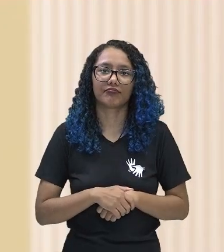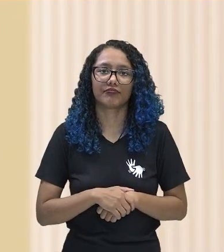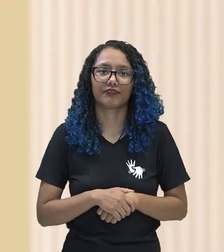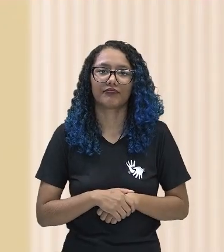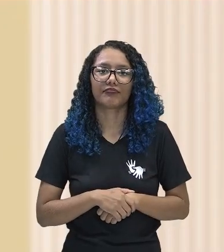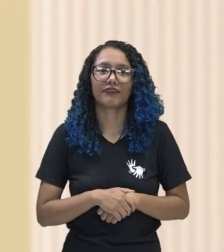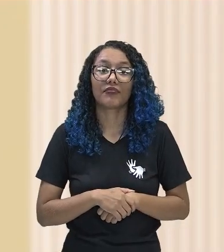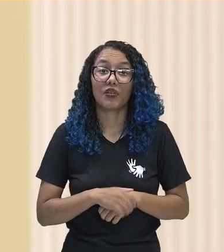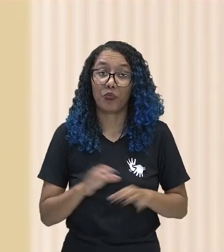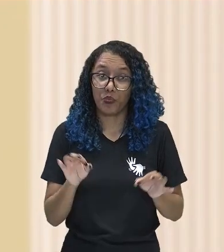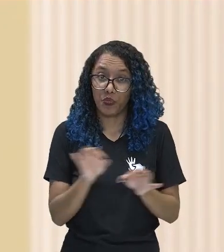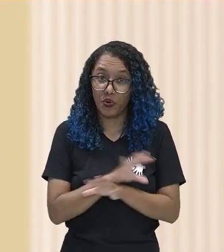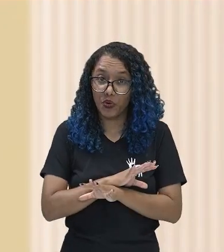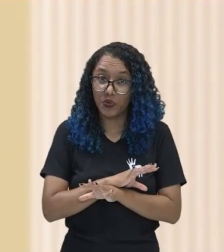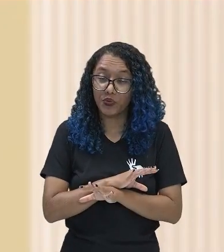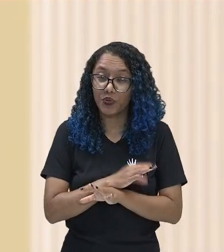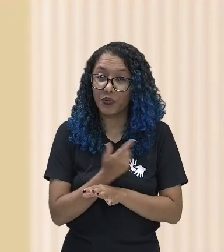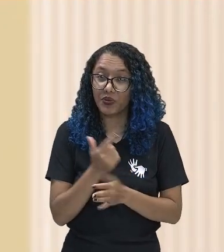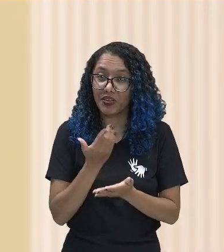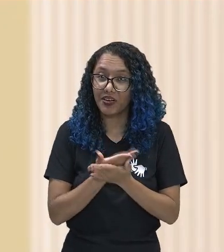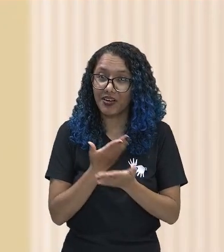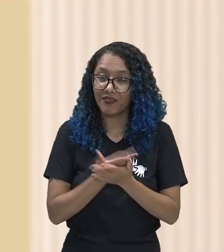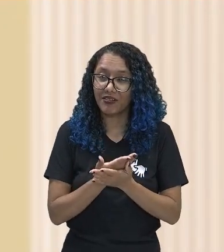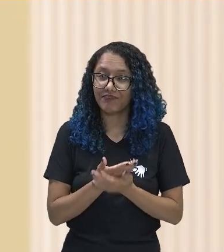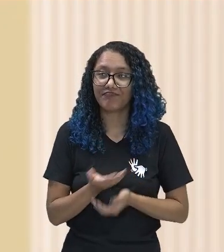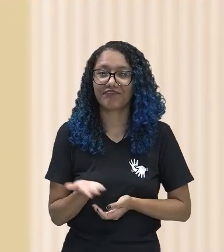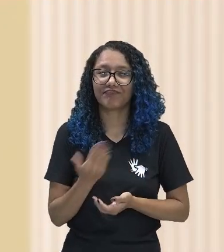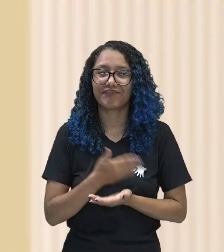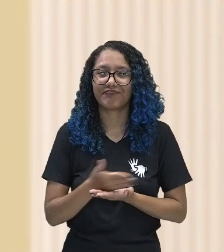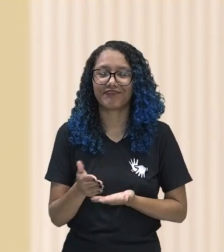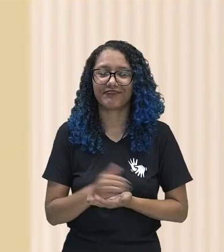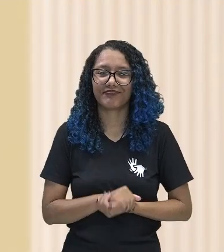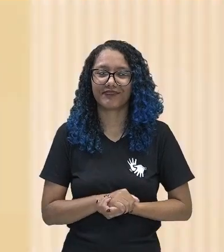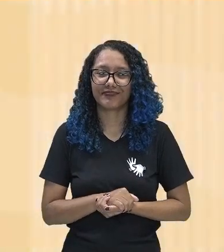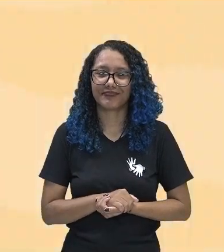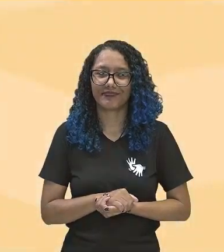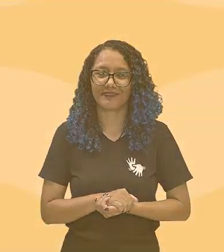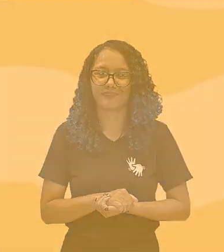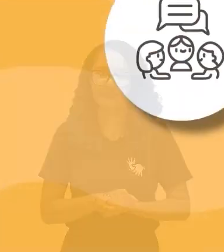Então, preparados para mais uma aula e muito conhecimento? Vamos lá!